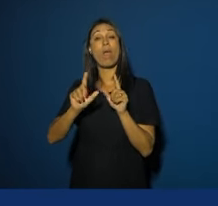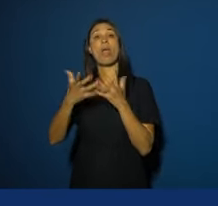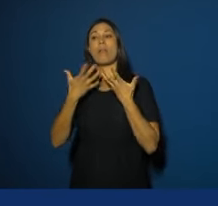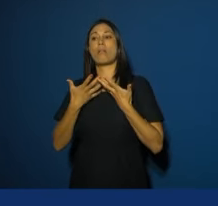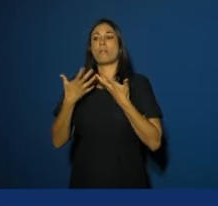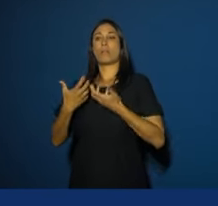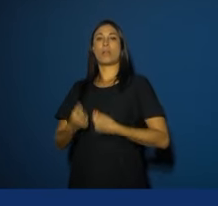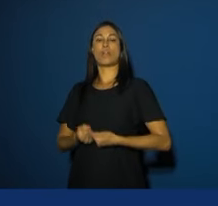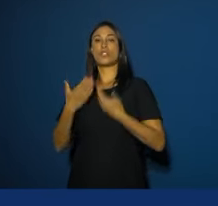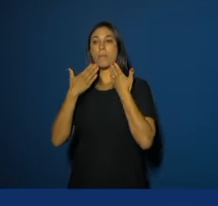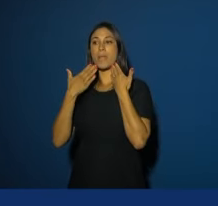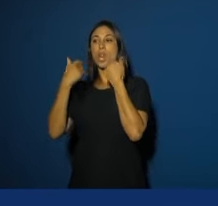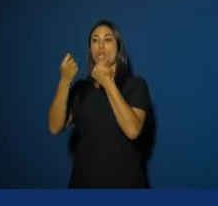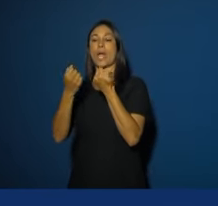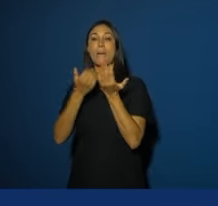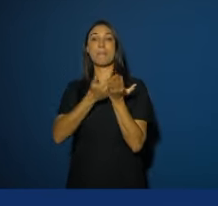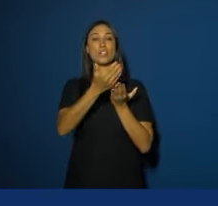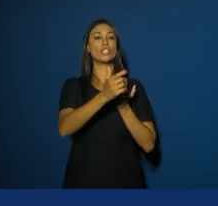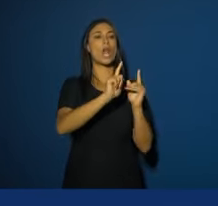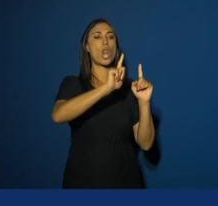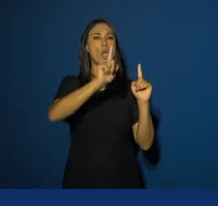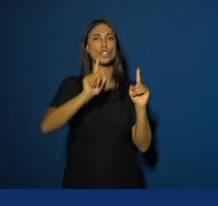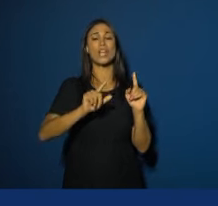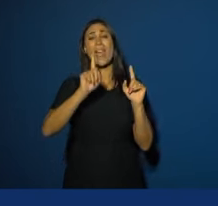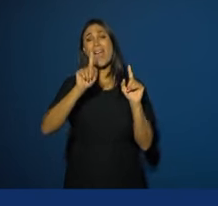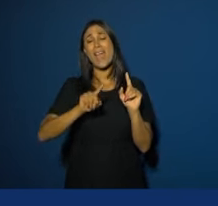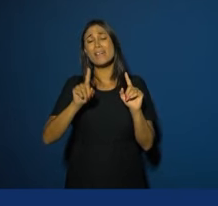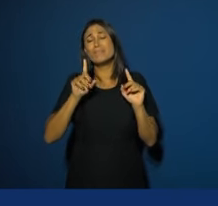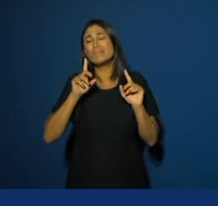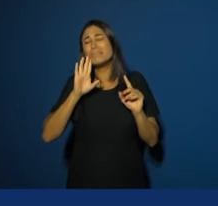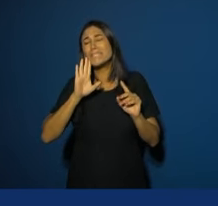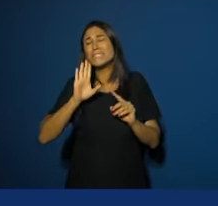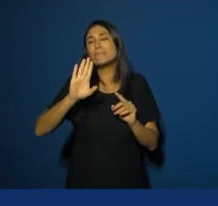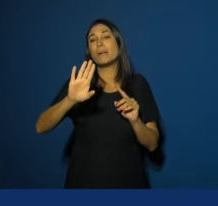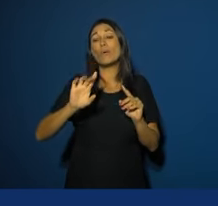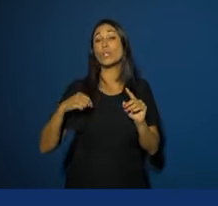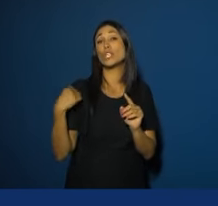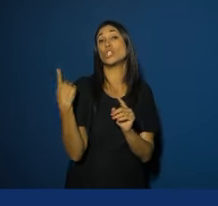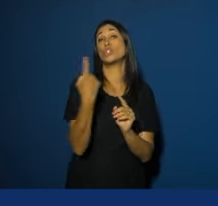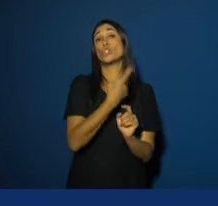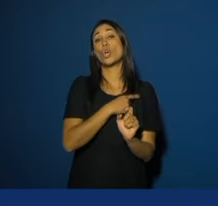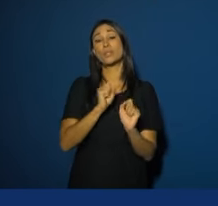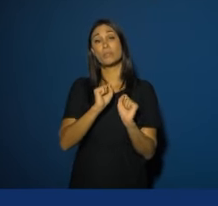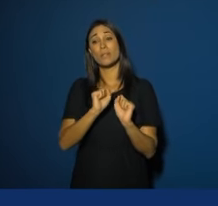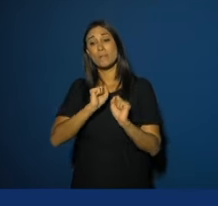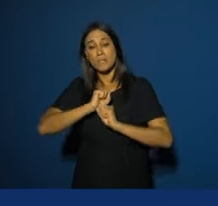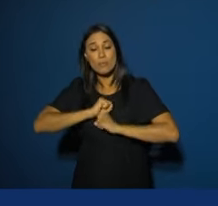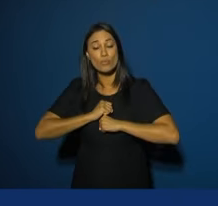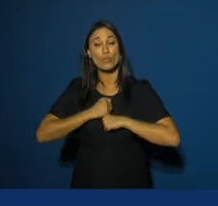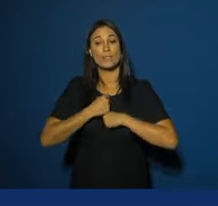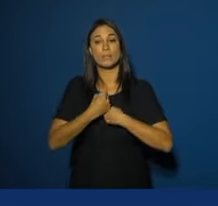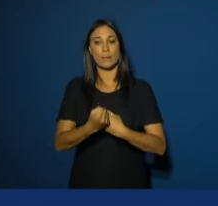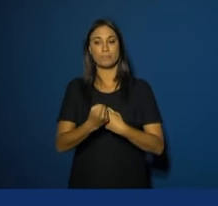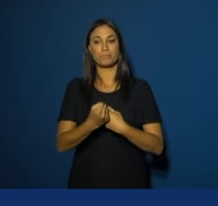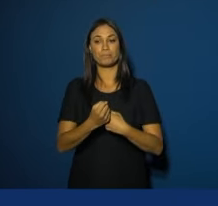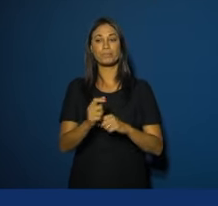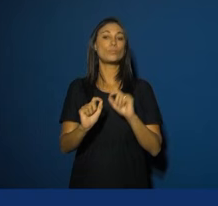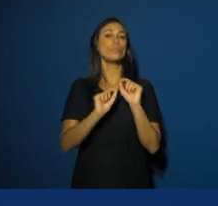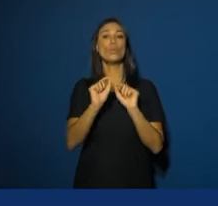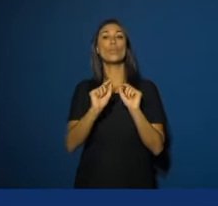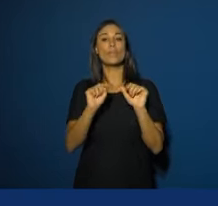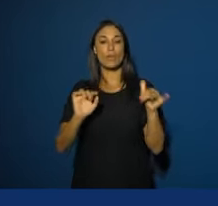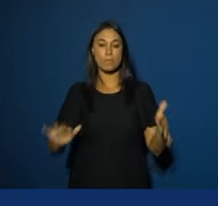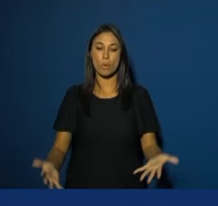da melhoria da logística é fundamental que a gente some esforços com a ampliação dos recursos públicos O que foi